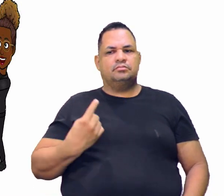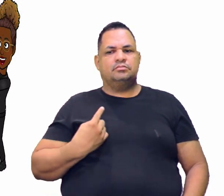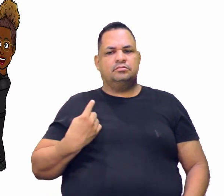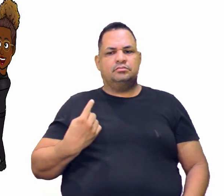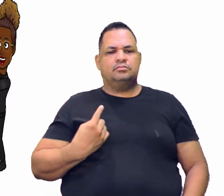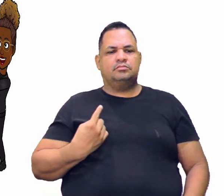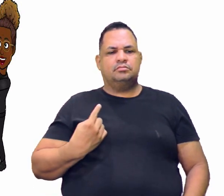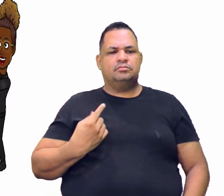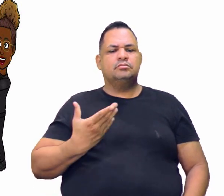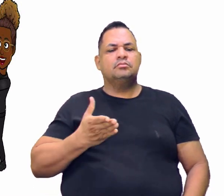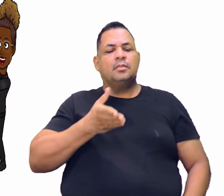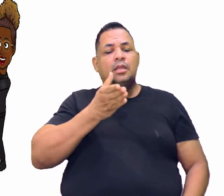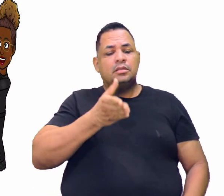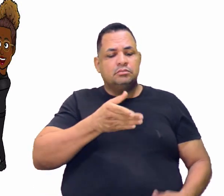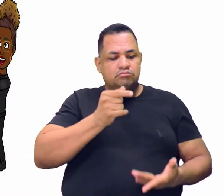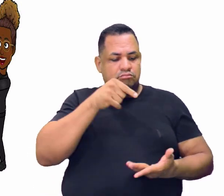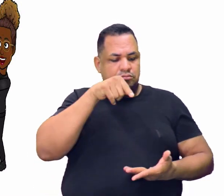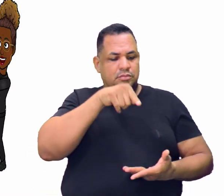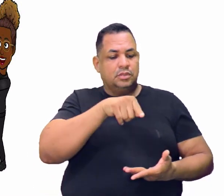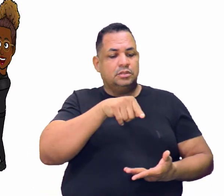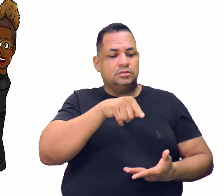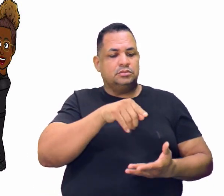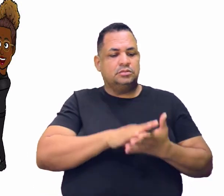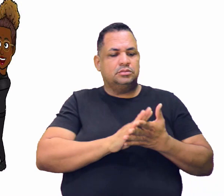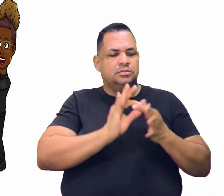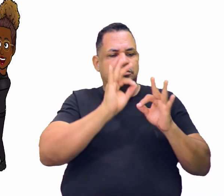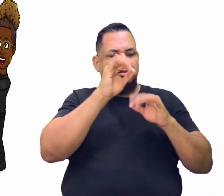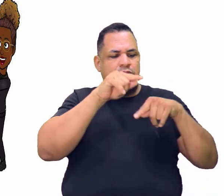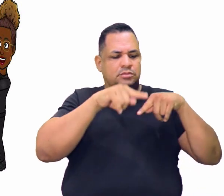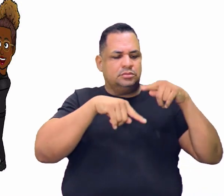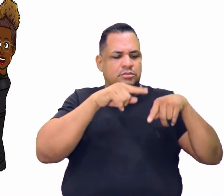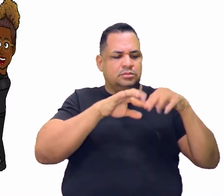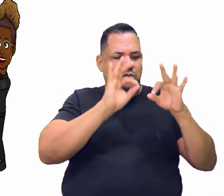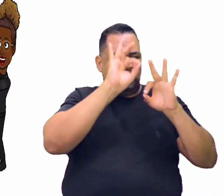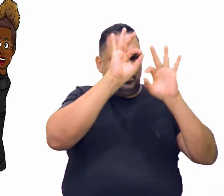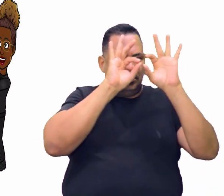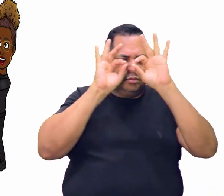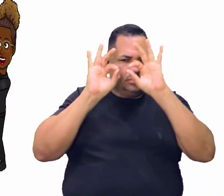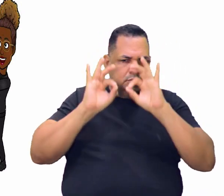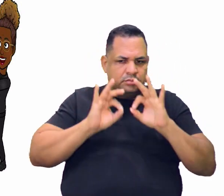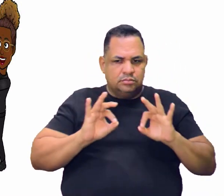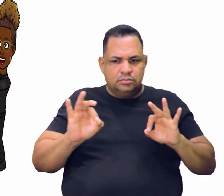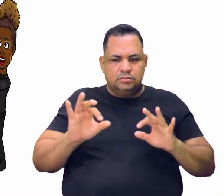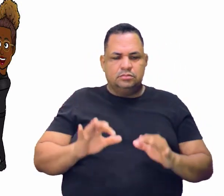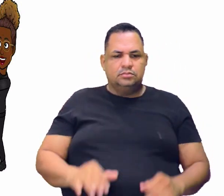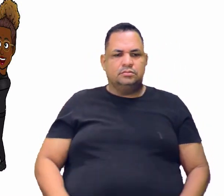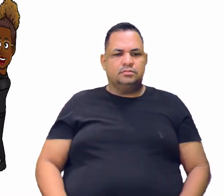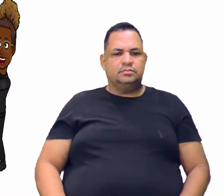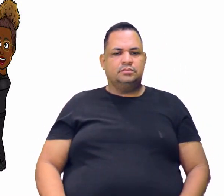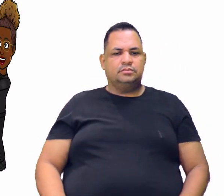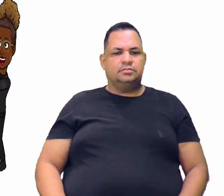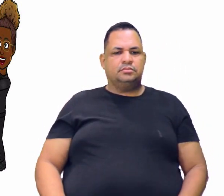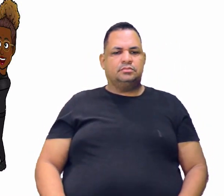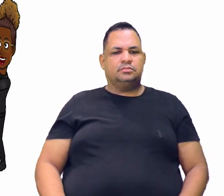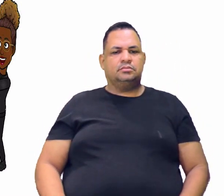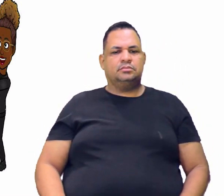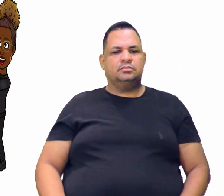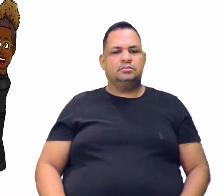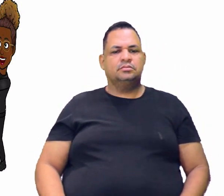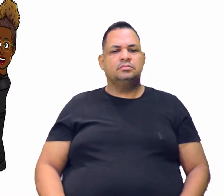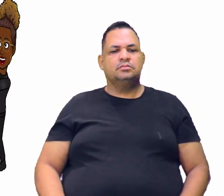singular? Que tal este enfeite? Beleza? Vou até colocar aqui ao lado.